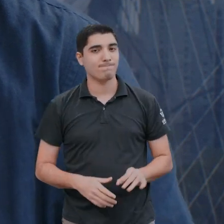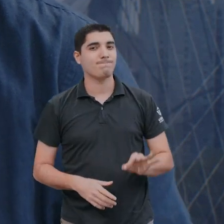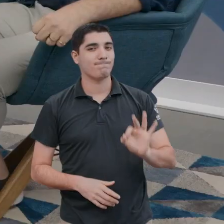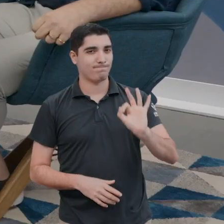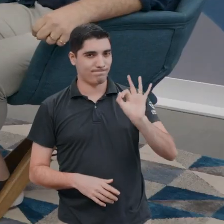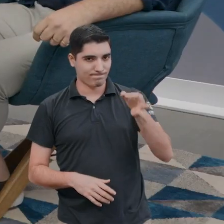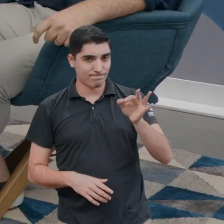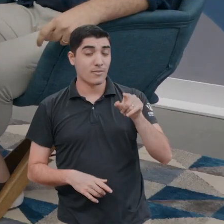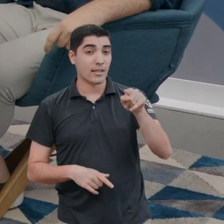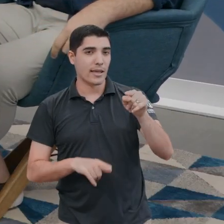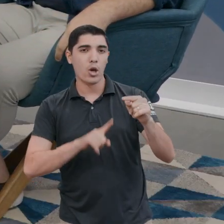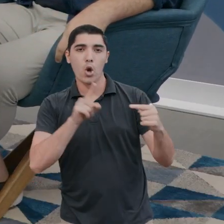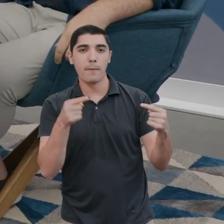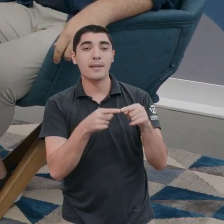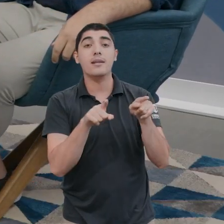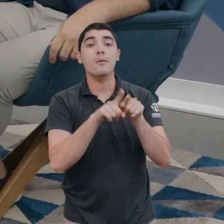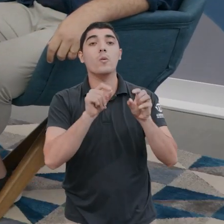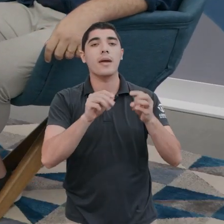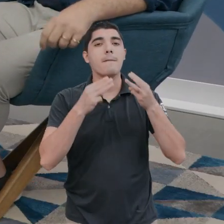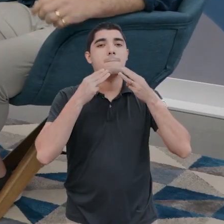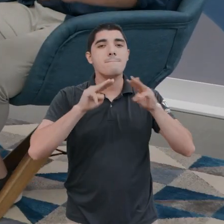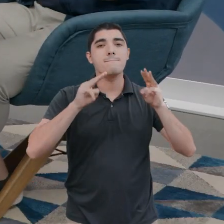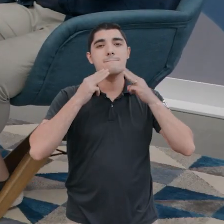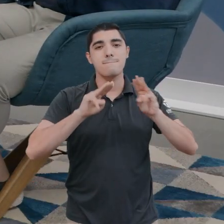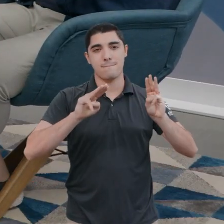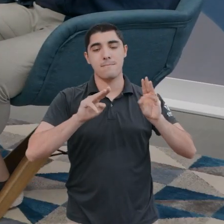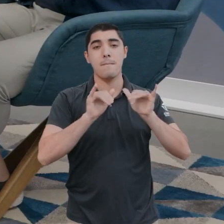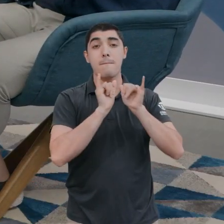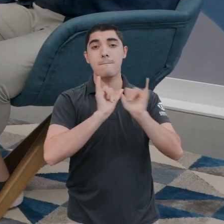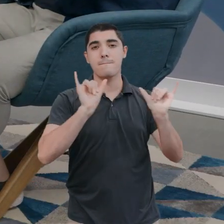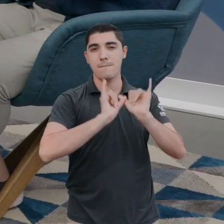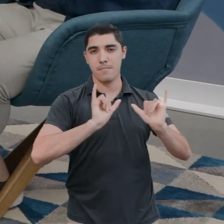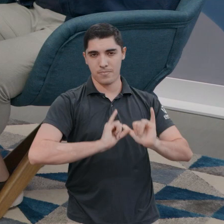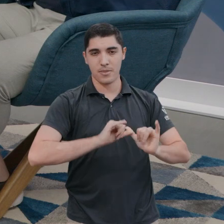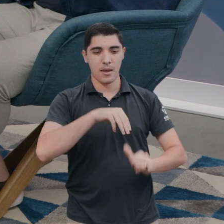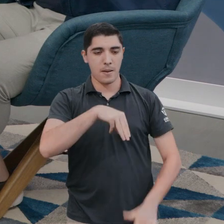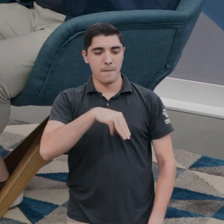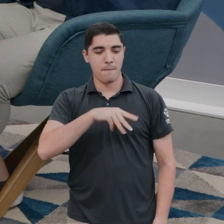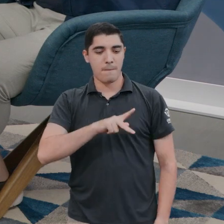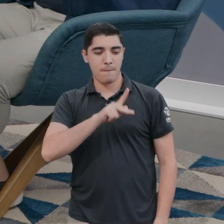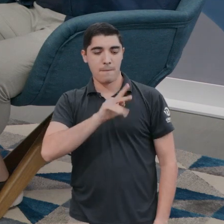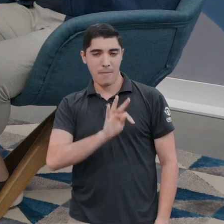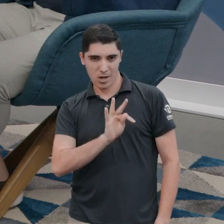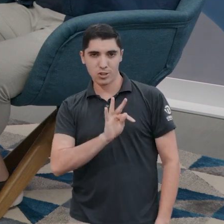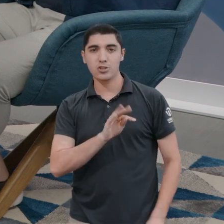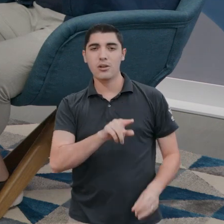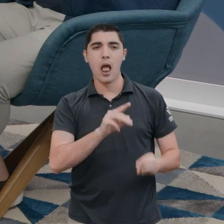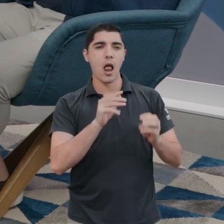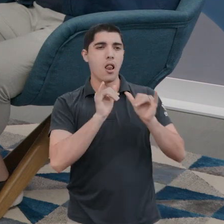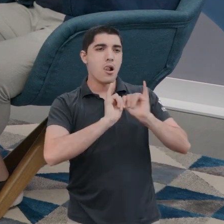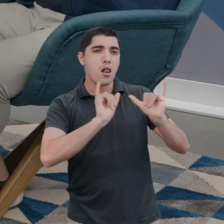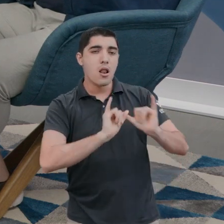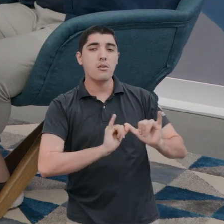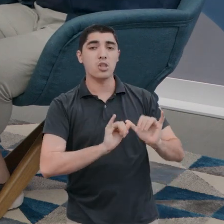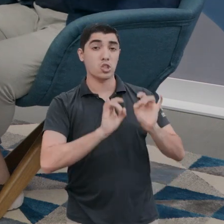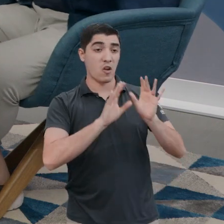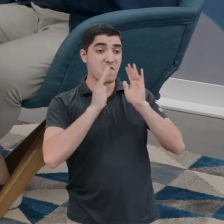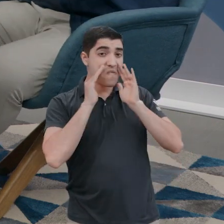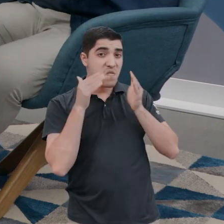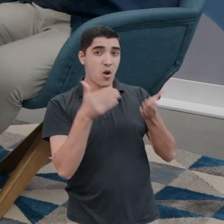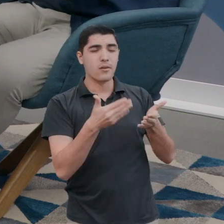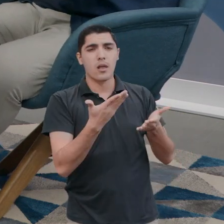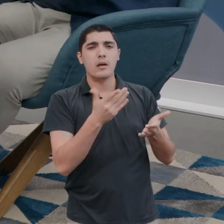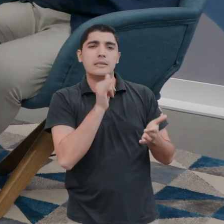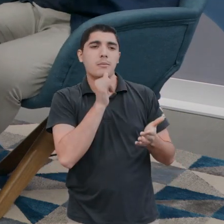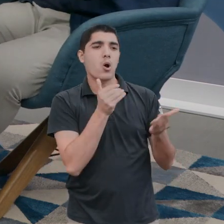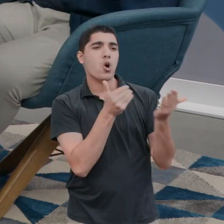também está muito vinculado à questão do marketing. Então, o marketing é feito para a questão de exclusividade. Então,